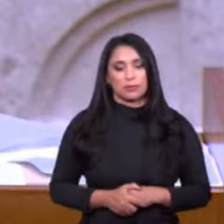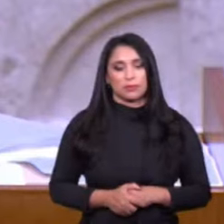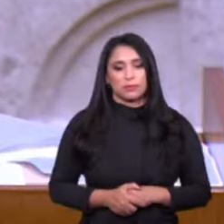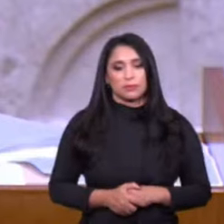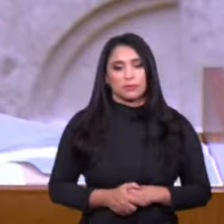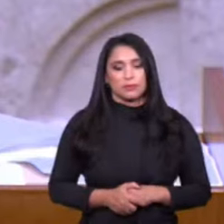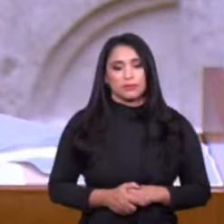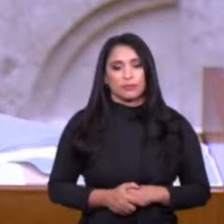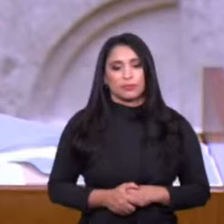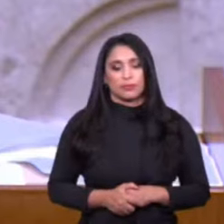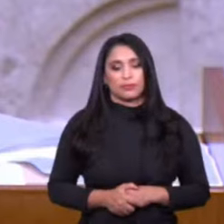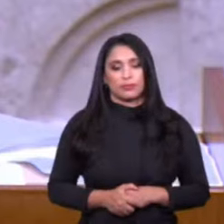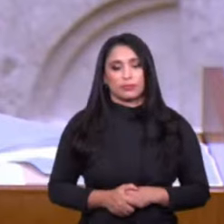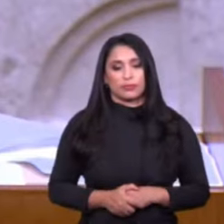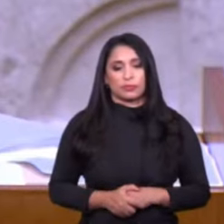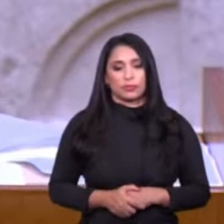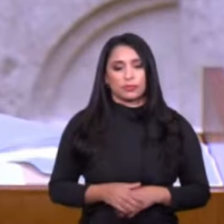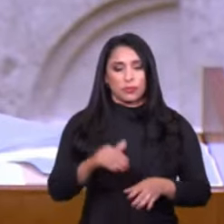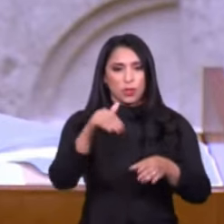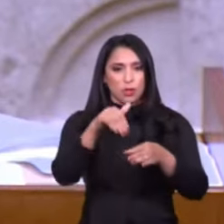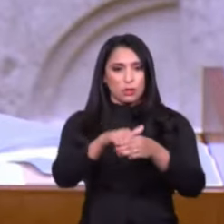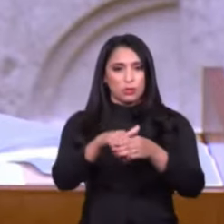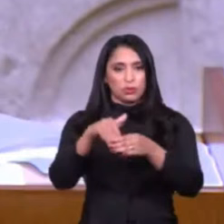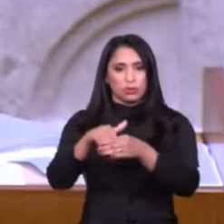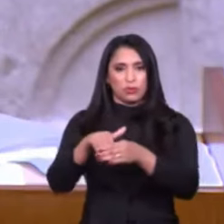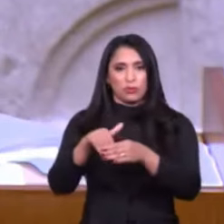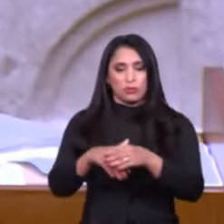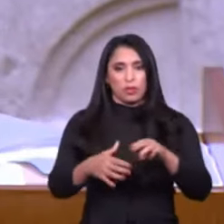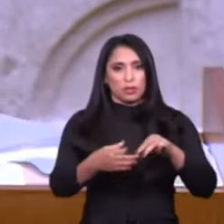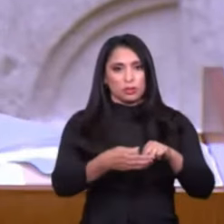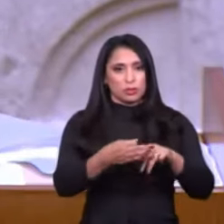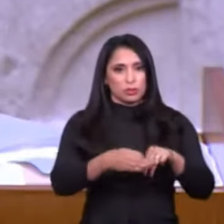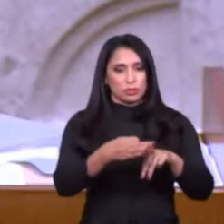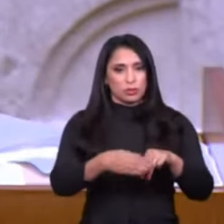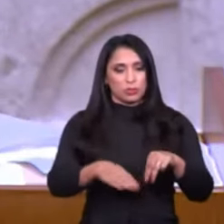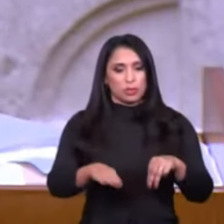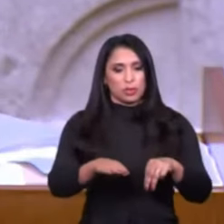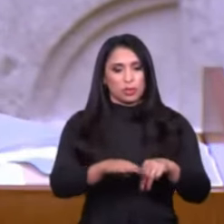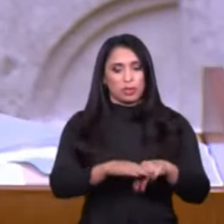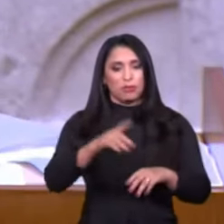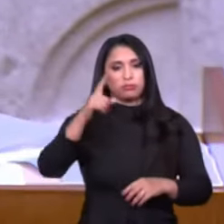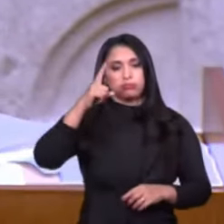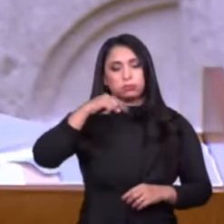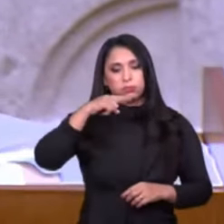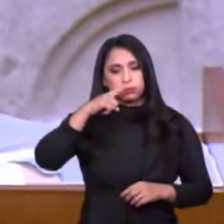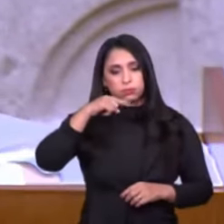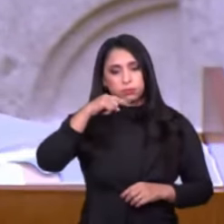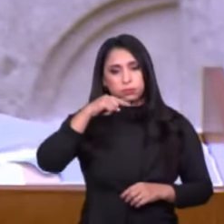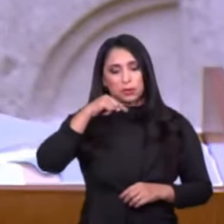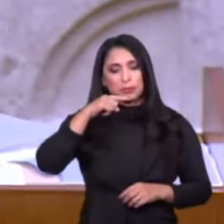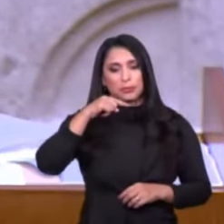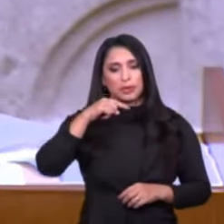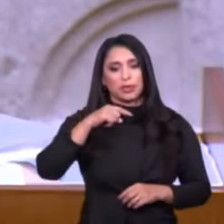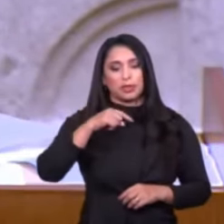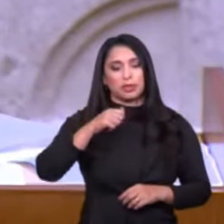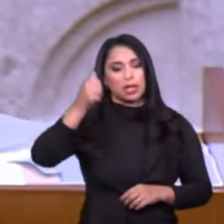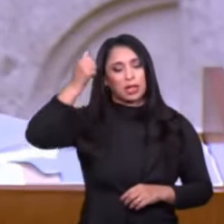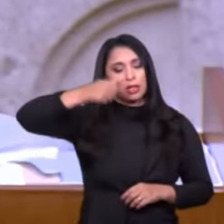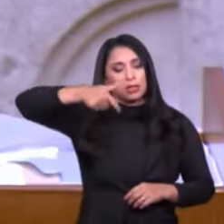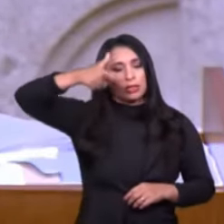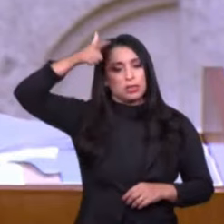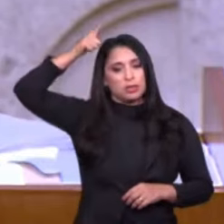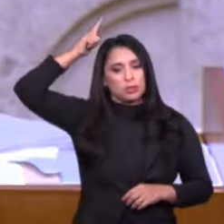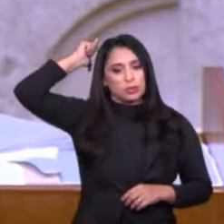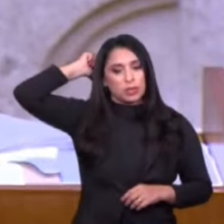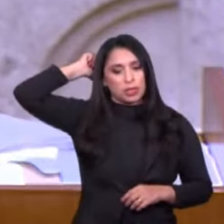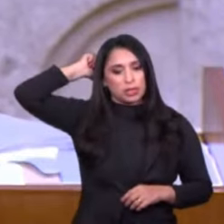Após os votos dos ministros Gilmar Mendes, Alexandre de